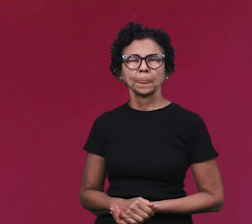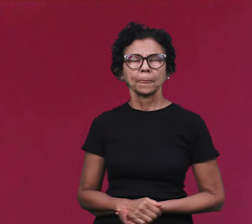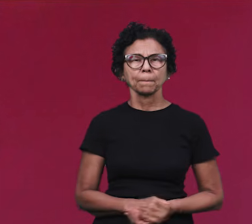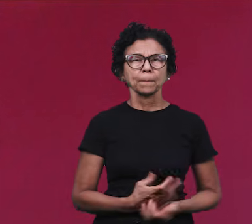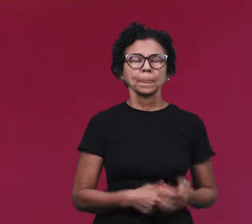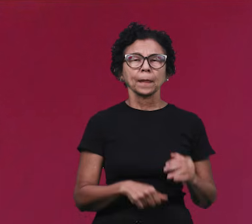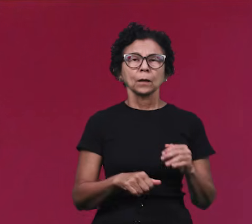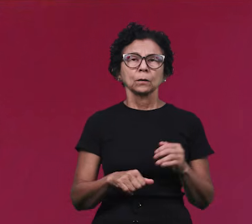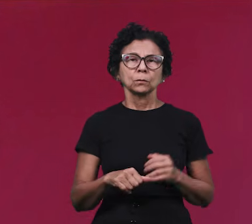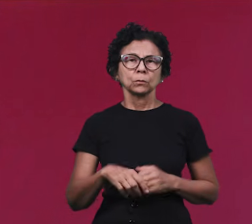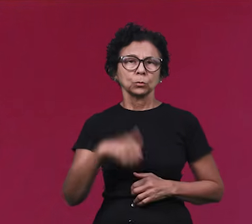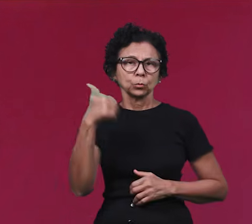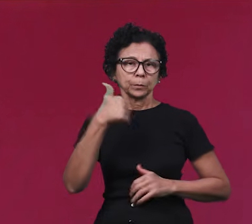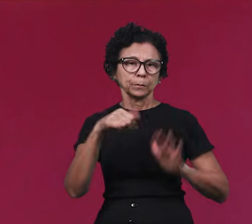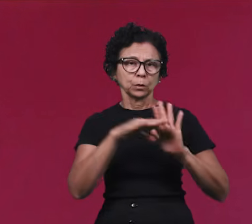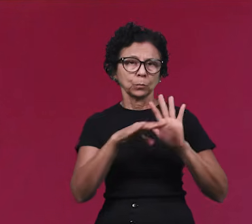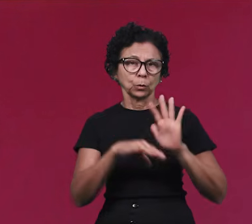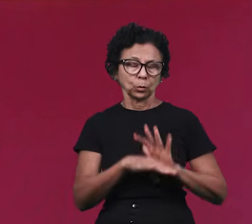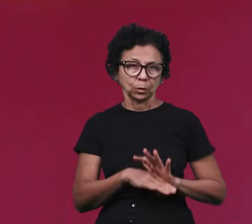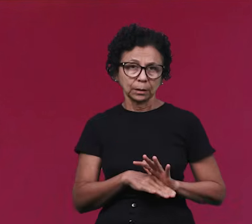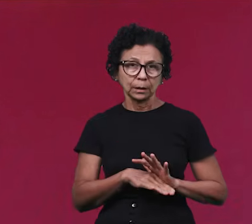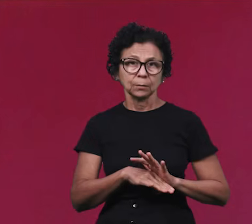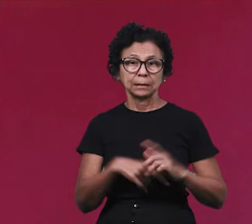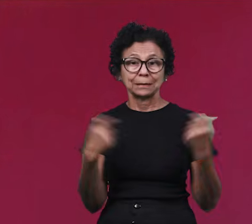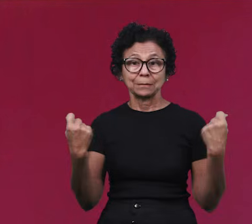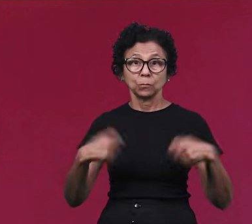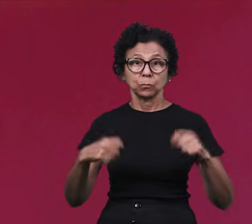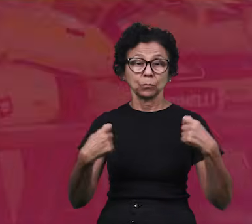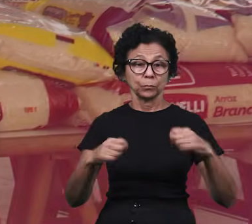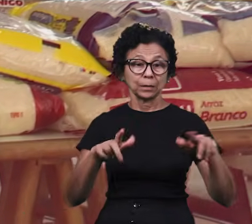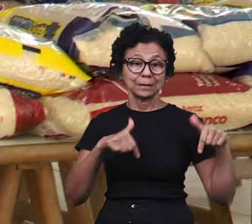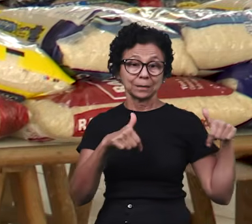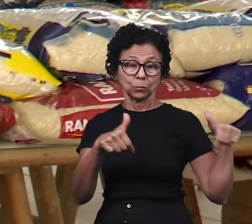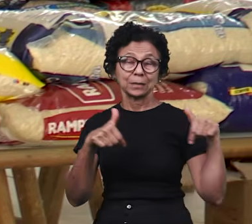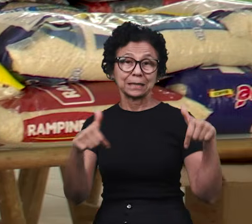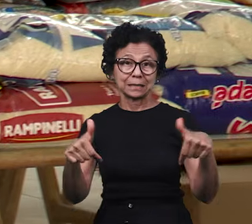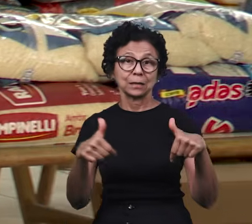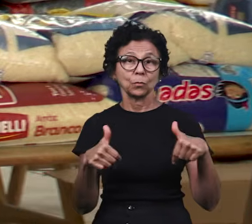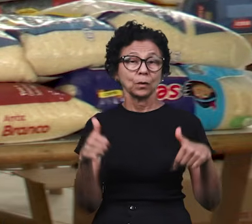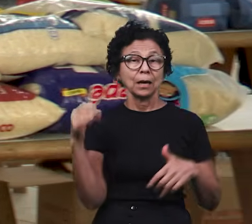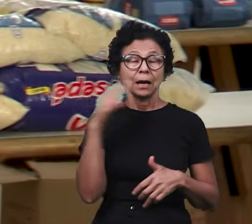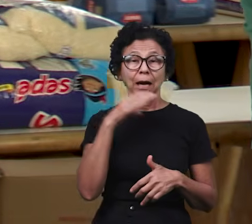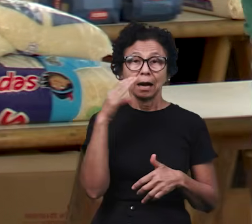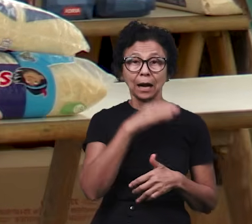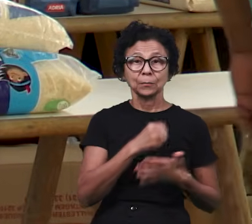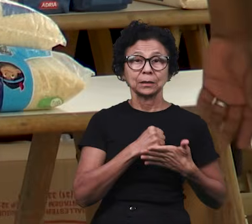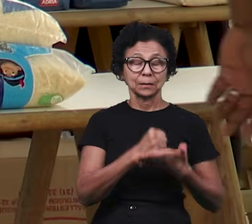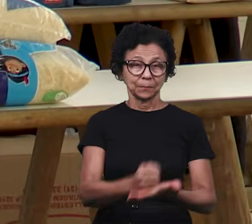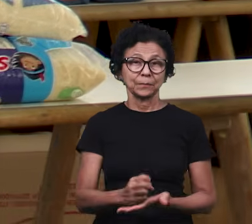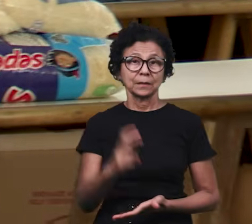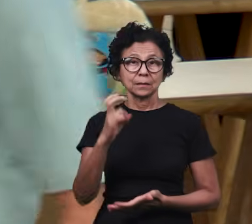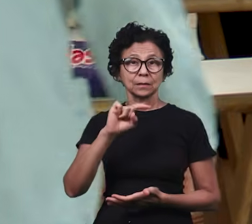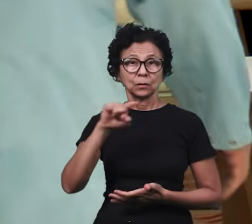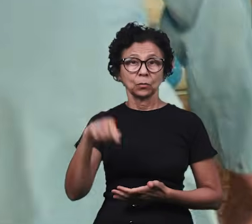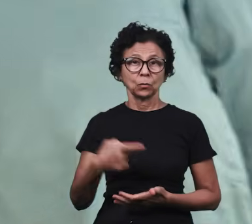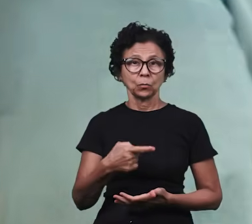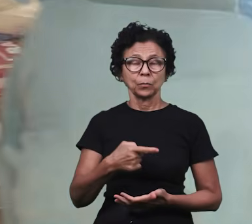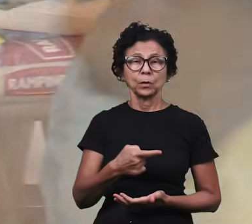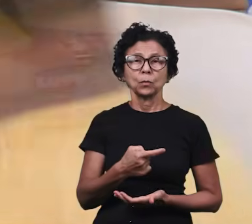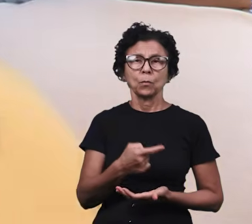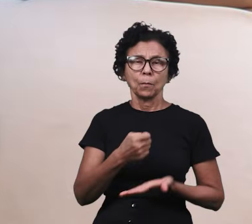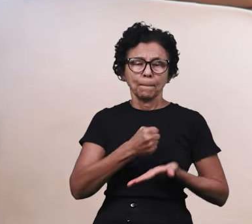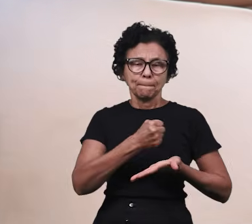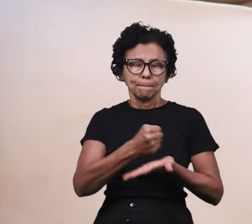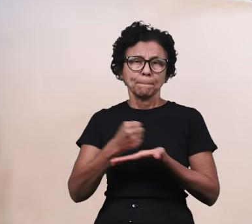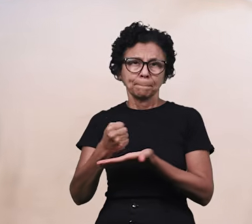No primeiro programa, vimos o socorro imediato. Foram mais de 5.000 cestas básicas e 5.000